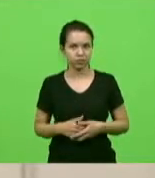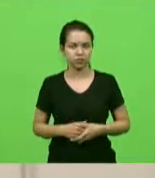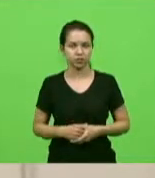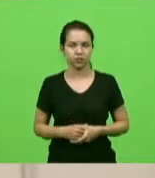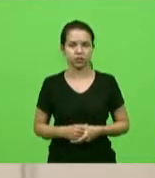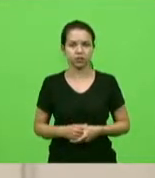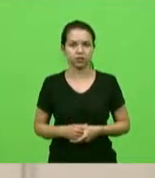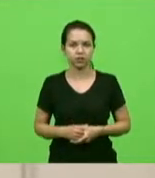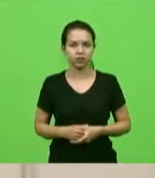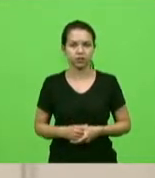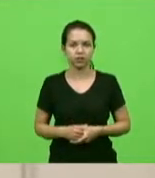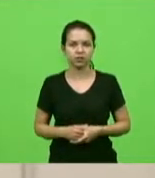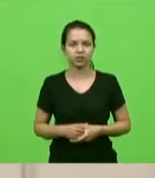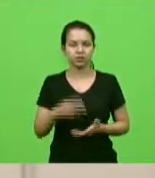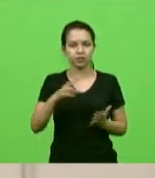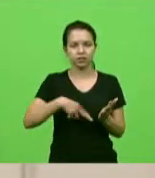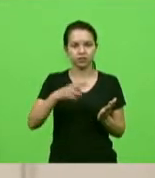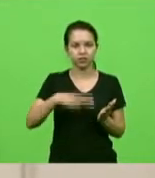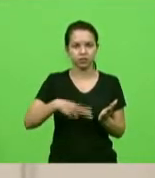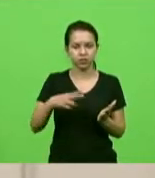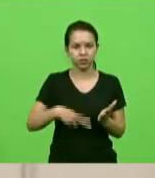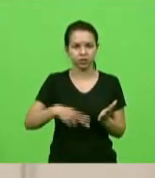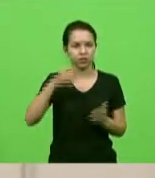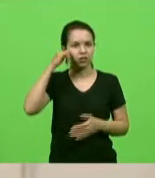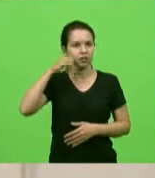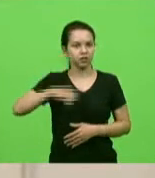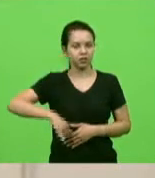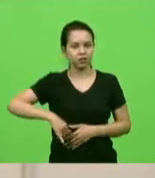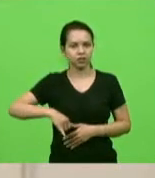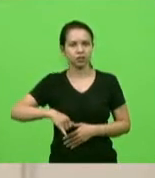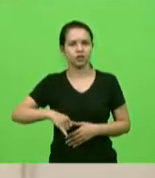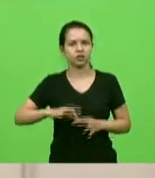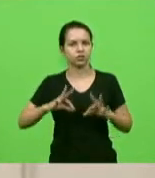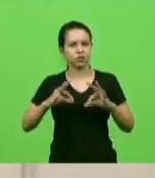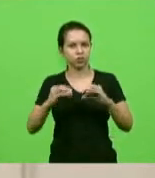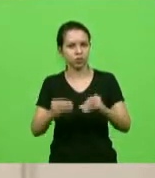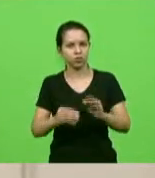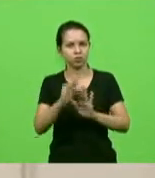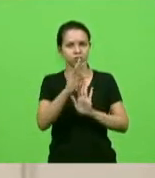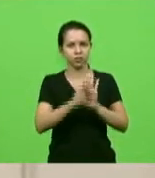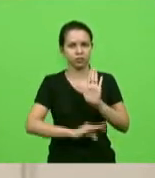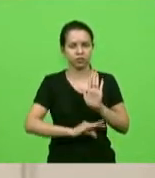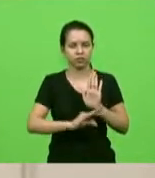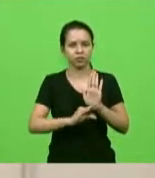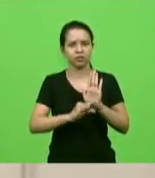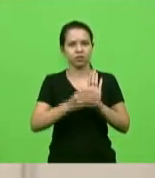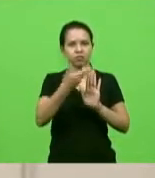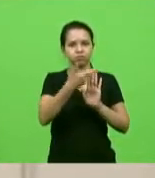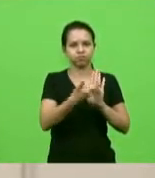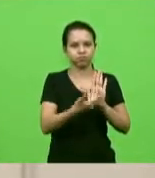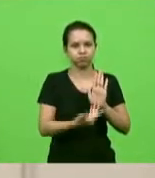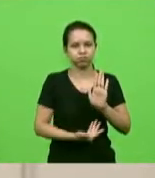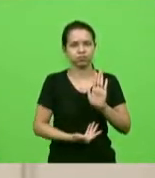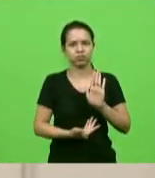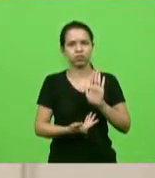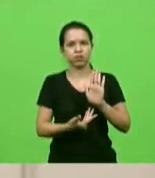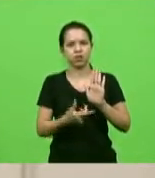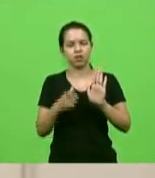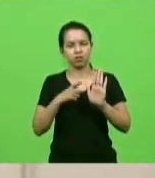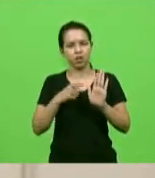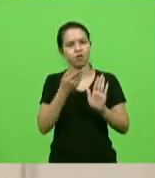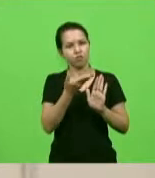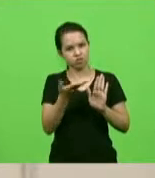de toda essa leitura, que, por sinal, todo esse texto, todo esse material, ele é plenamente